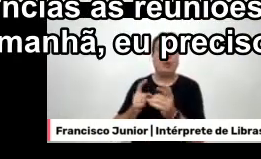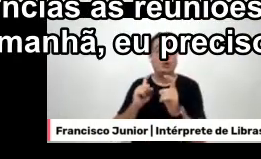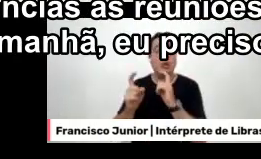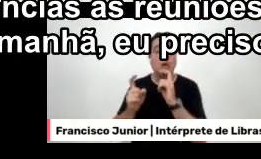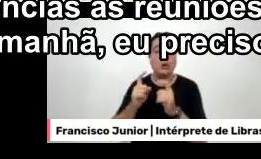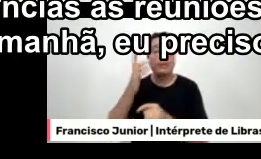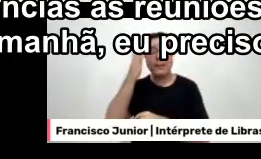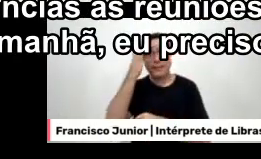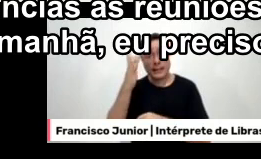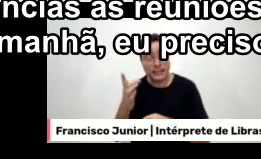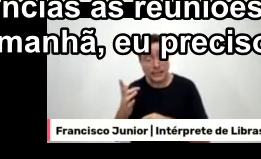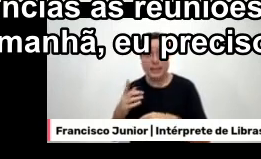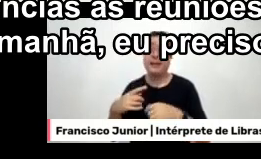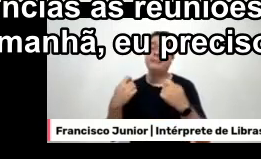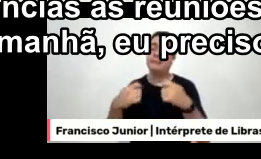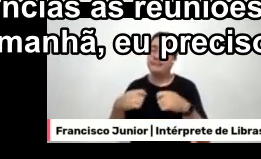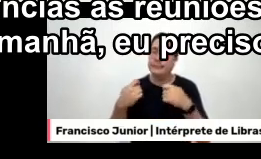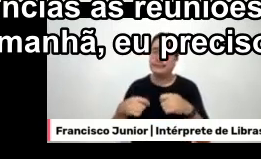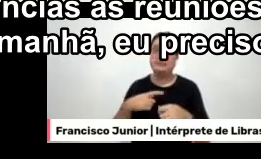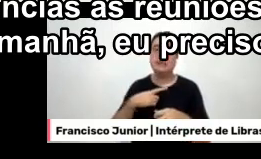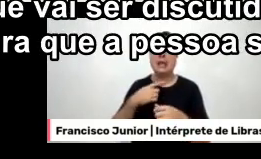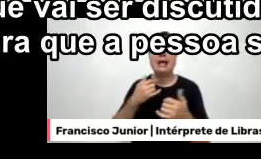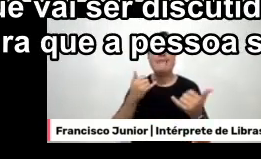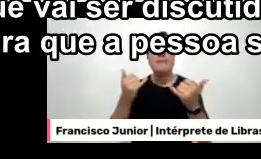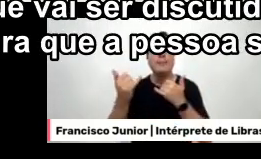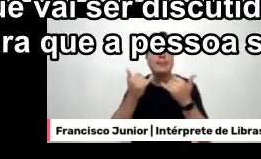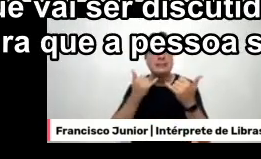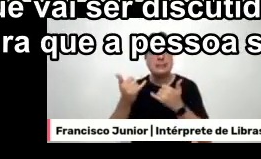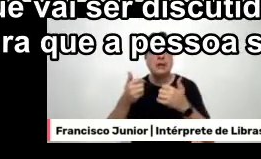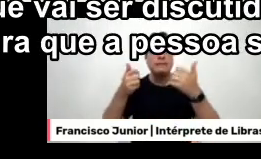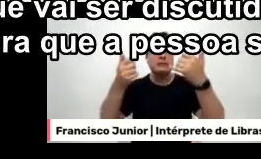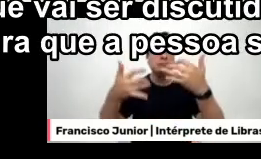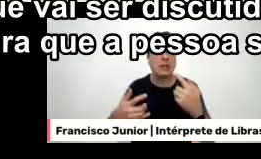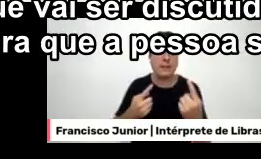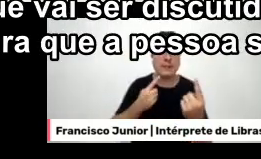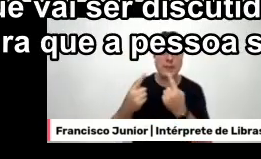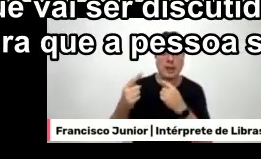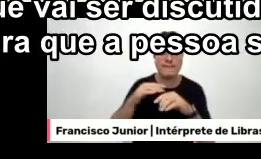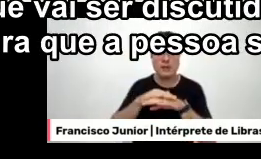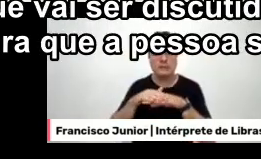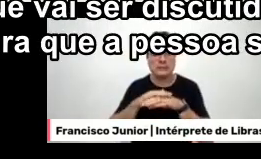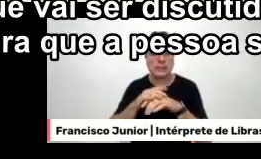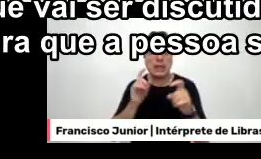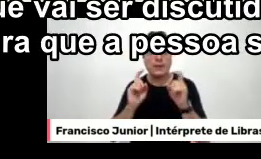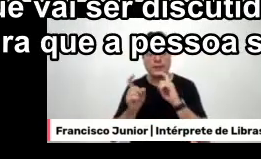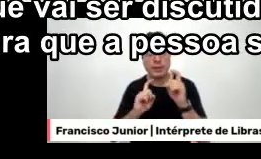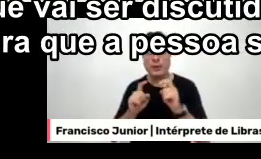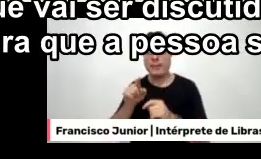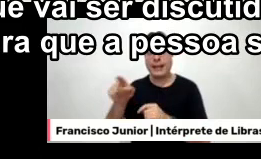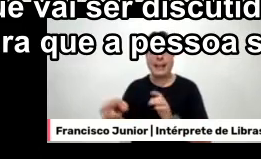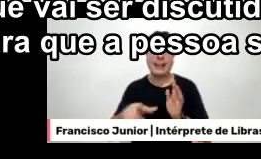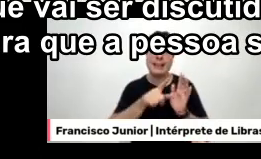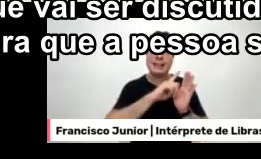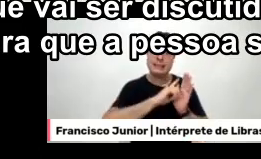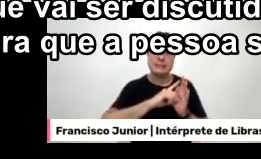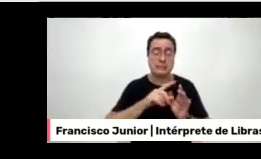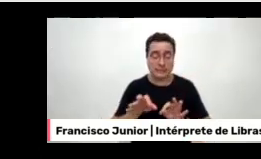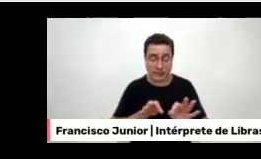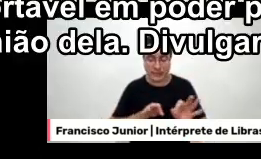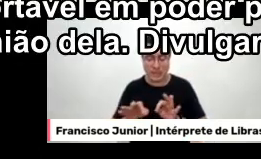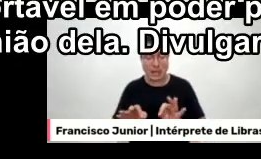amanhã, eu preciso levar essas informações, o que vai ser discutido dentro dessa reunião, para que a pessoa ela se prepare, ela se